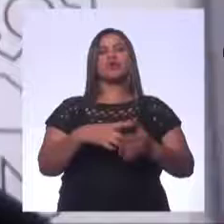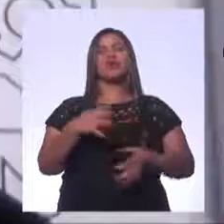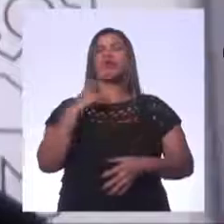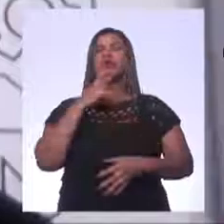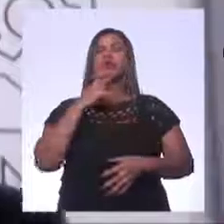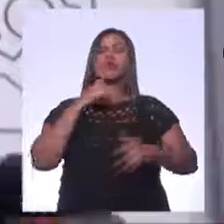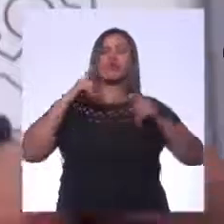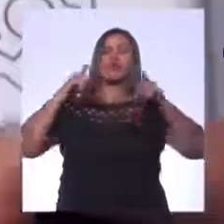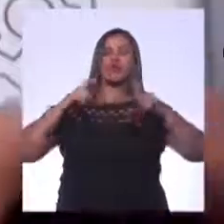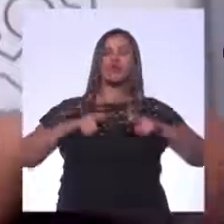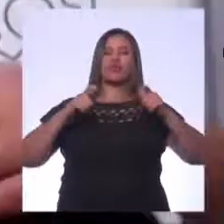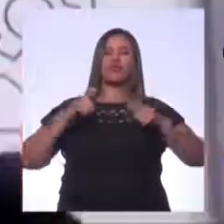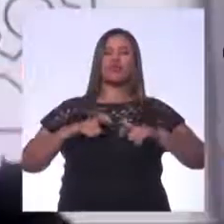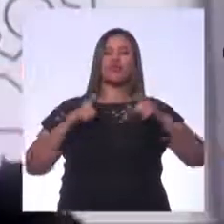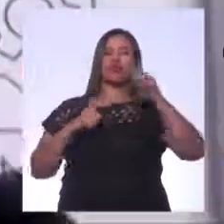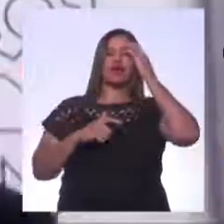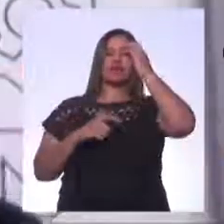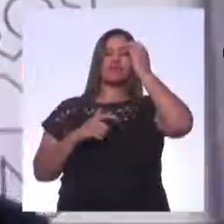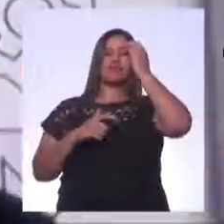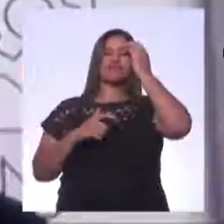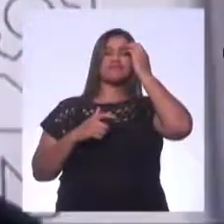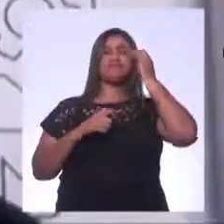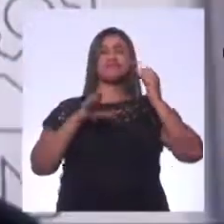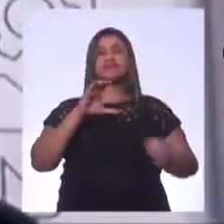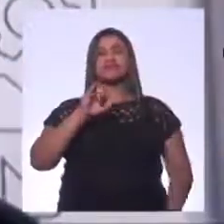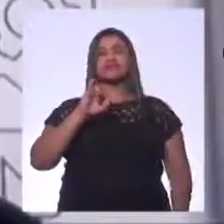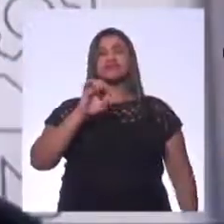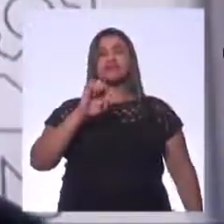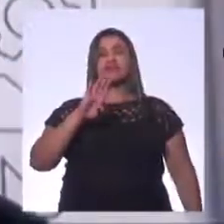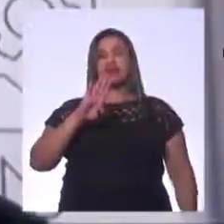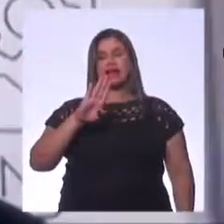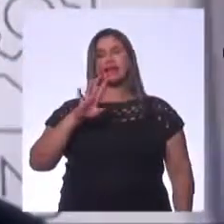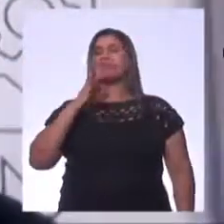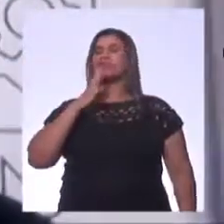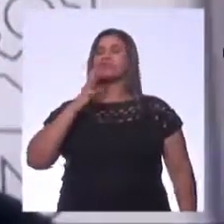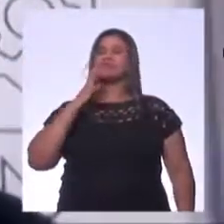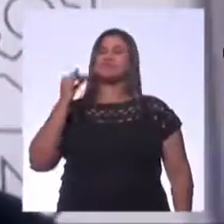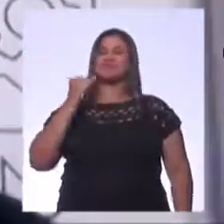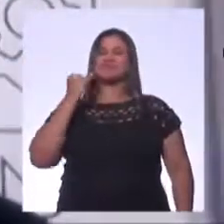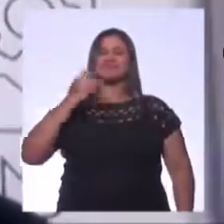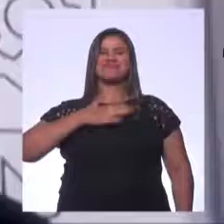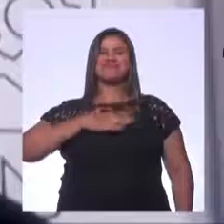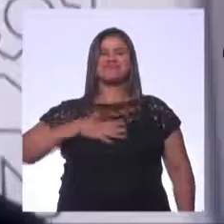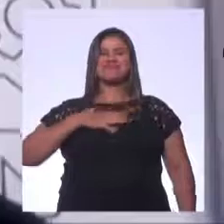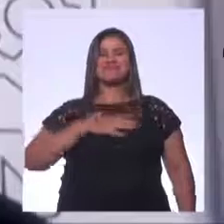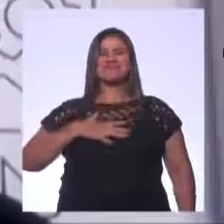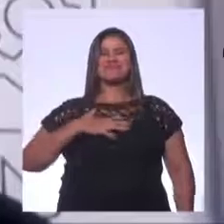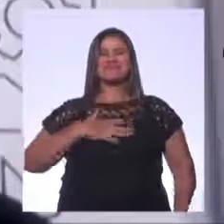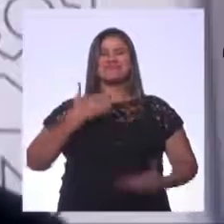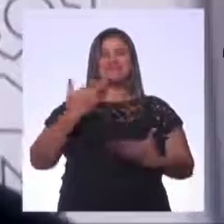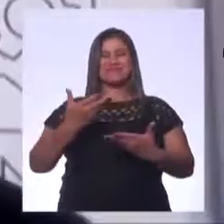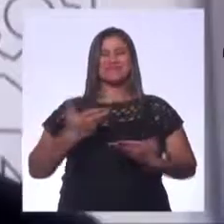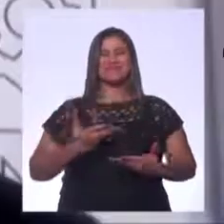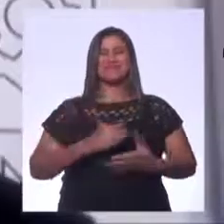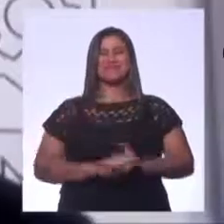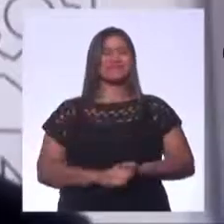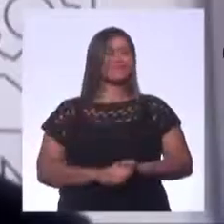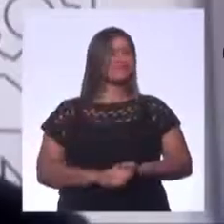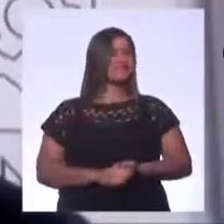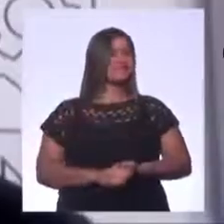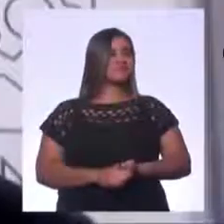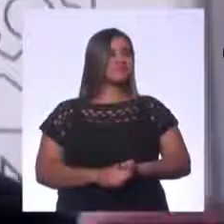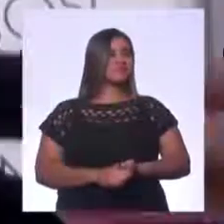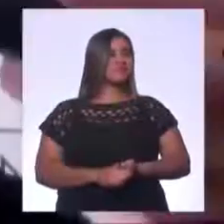conheçam aqui o nosso espaço, aliás, conheçam o CIEB, né, o Centro de Inovação. Vai ser um prazer receber vocês aqui. Esse